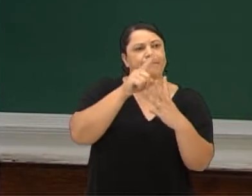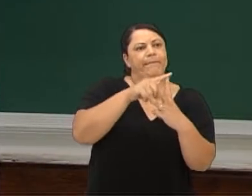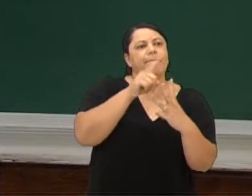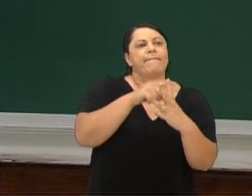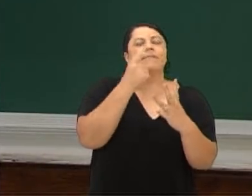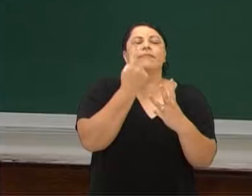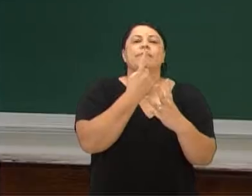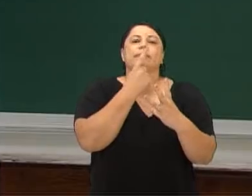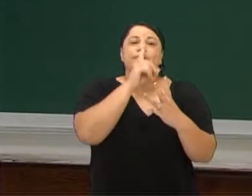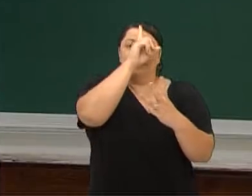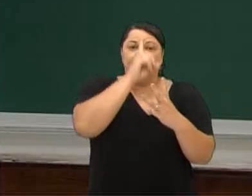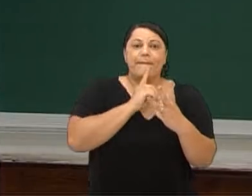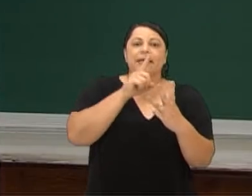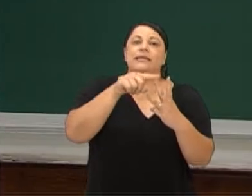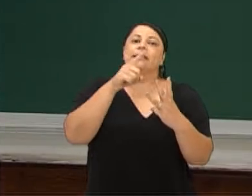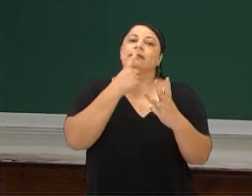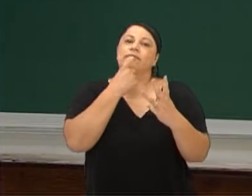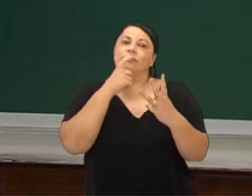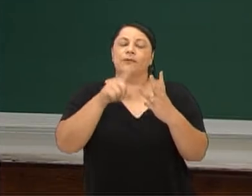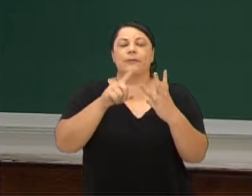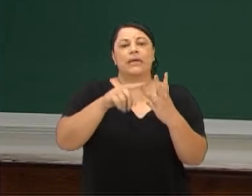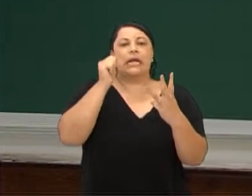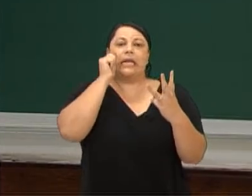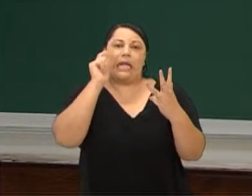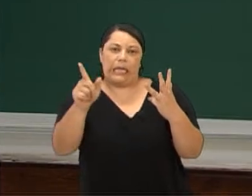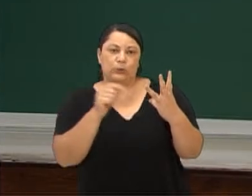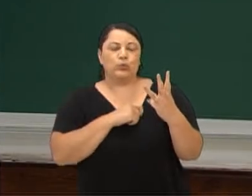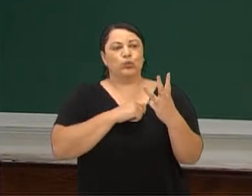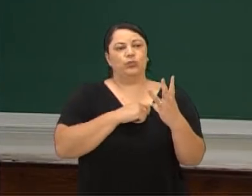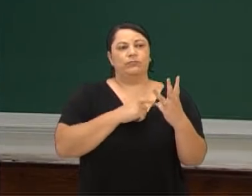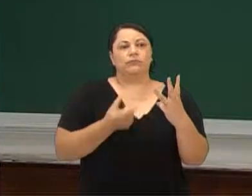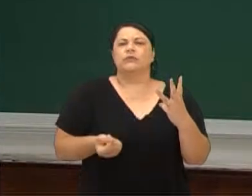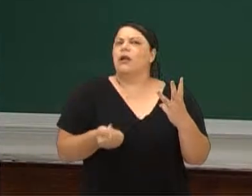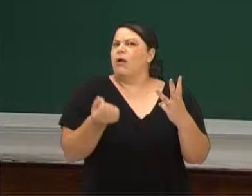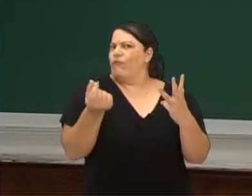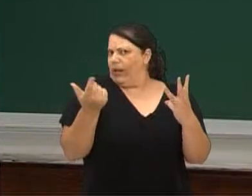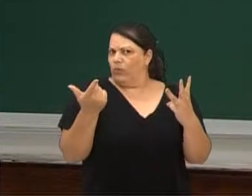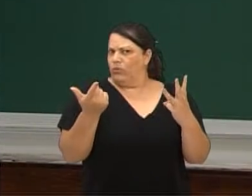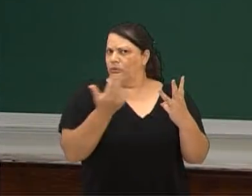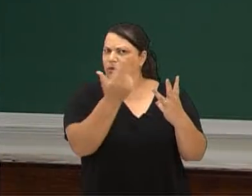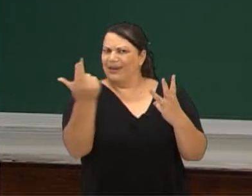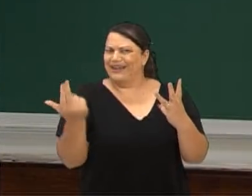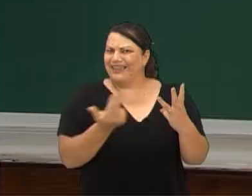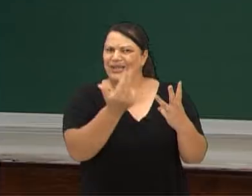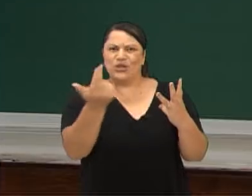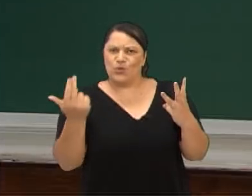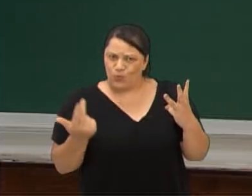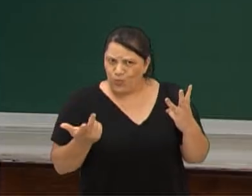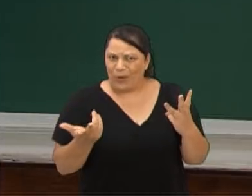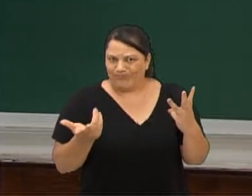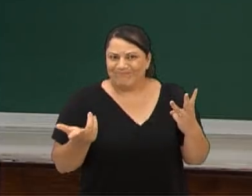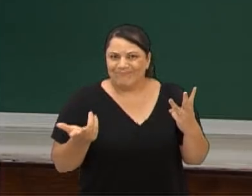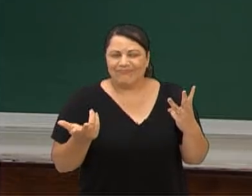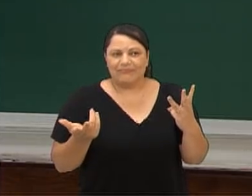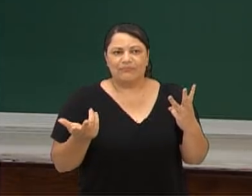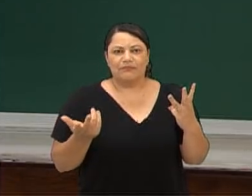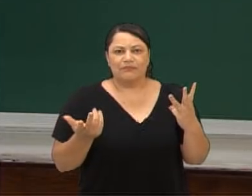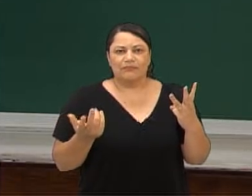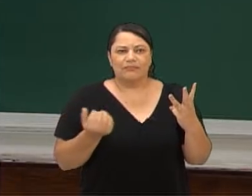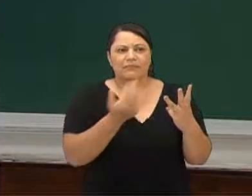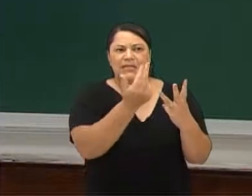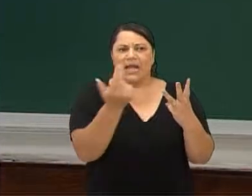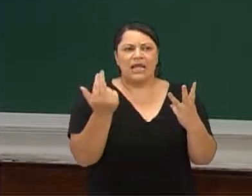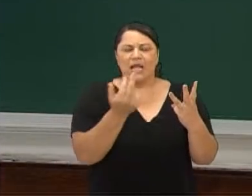3 azul. Perceba que no item preço, o preço é igual para todas, ou seja, 3